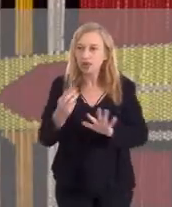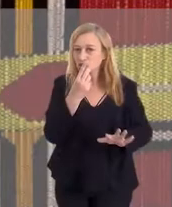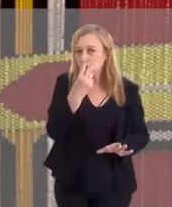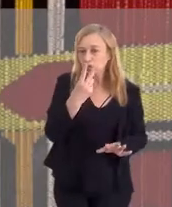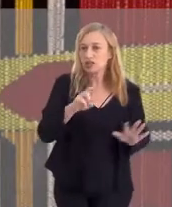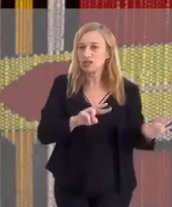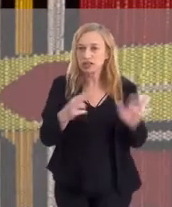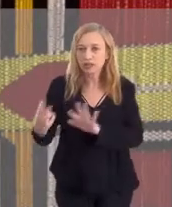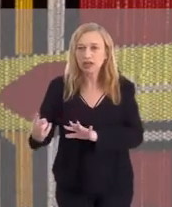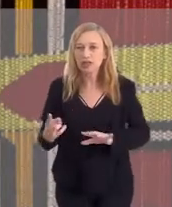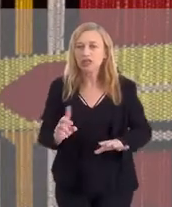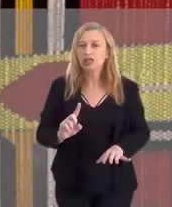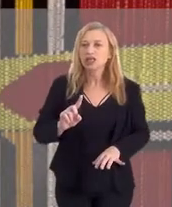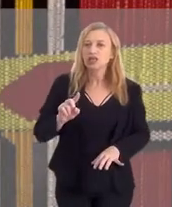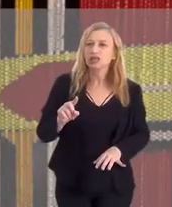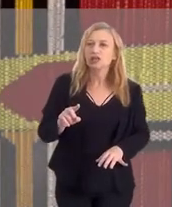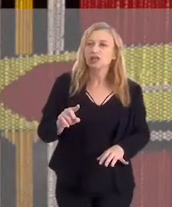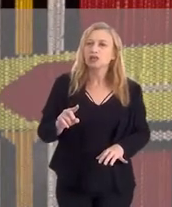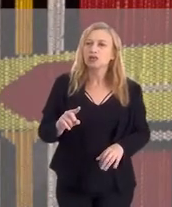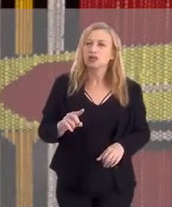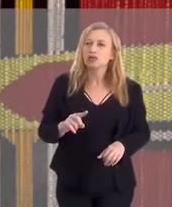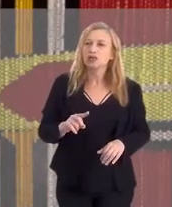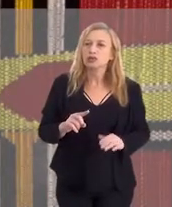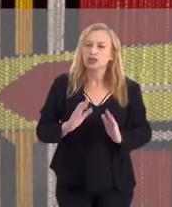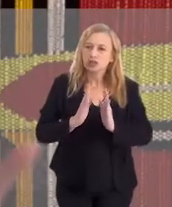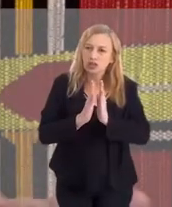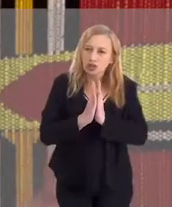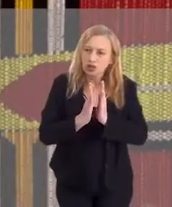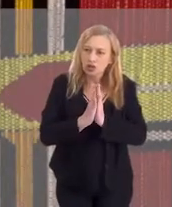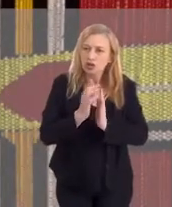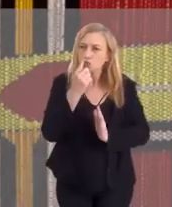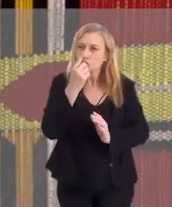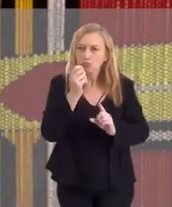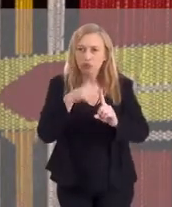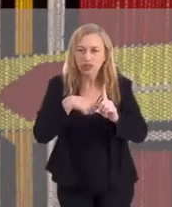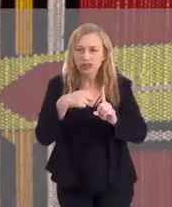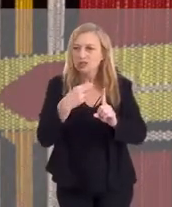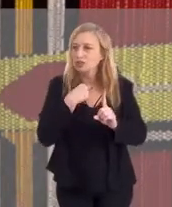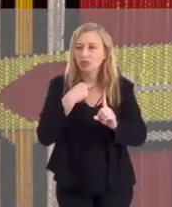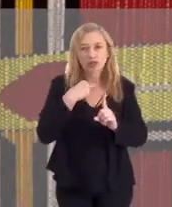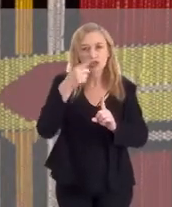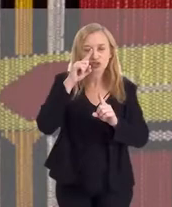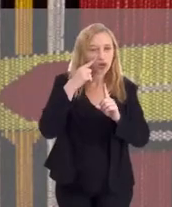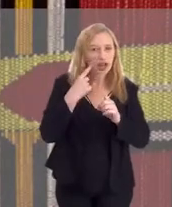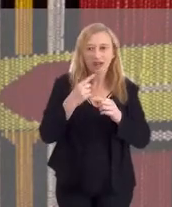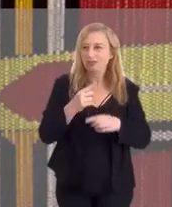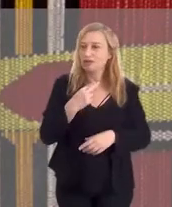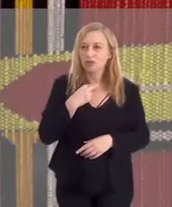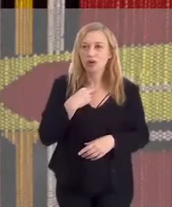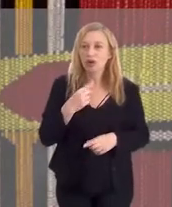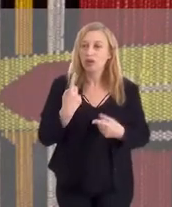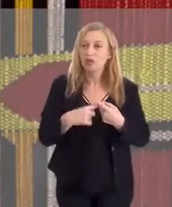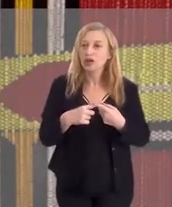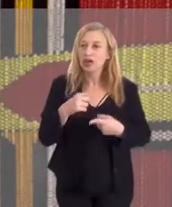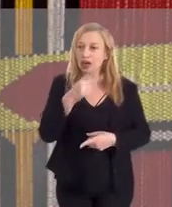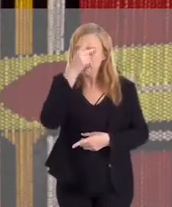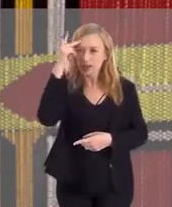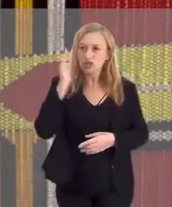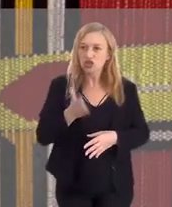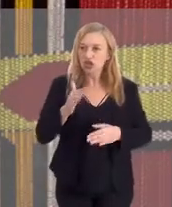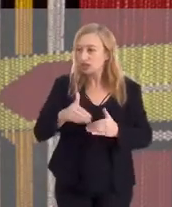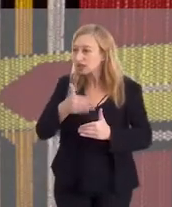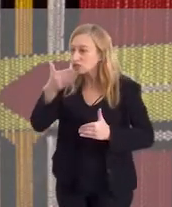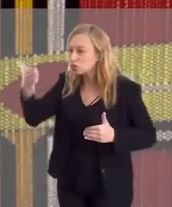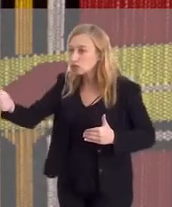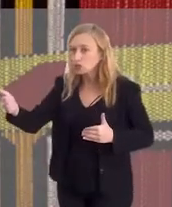1 semana, 2 semanas. Aí quando você faz o preceito de 1 mês, você não pode mais chorar. Porque essa pessoa já